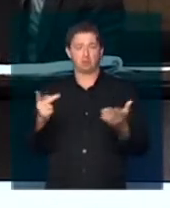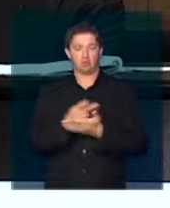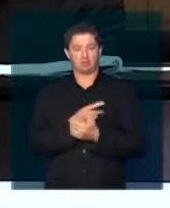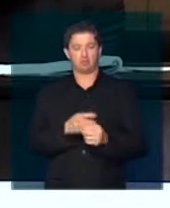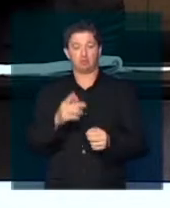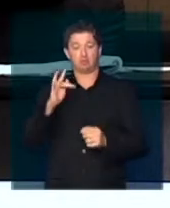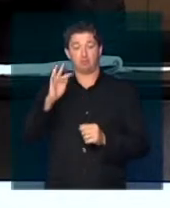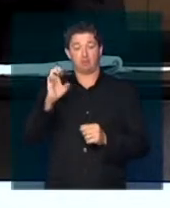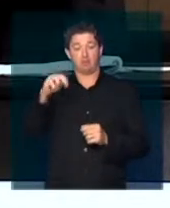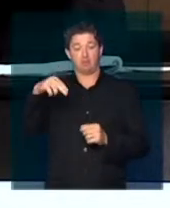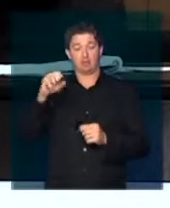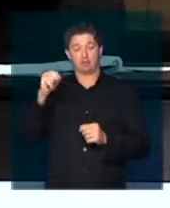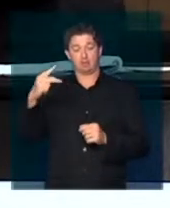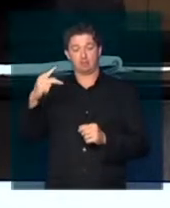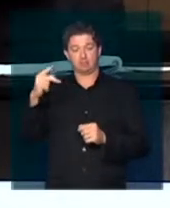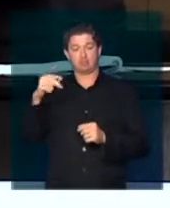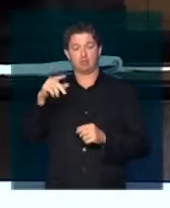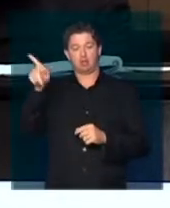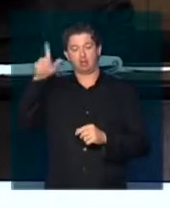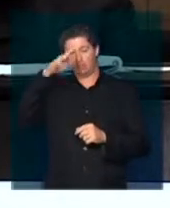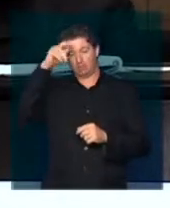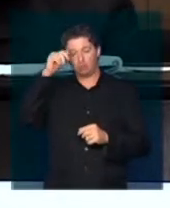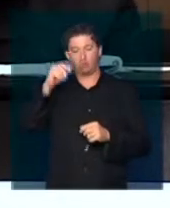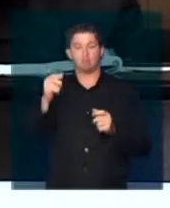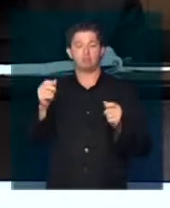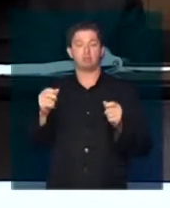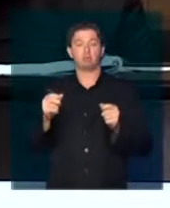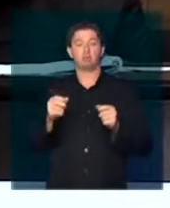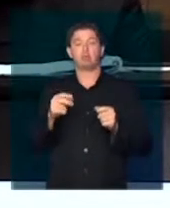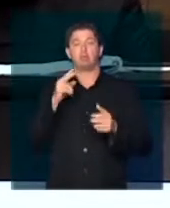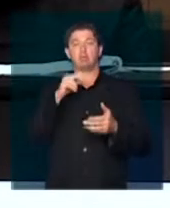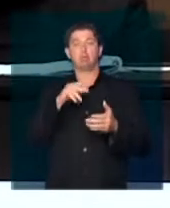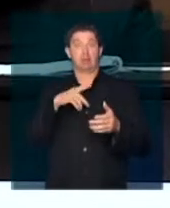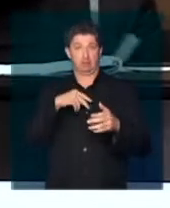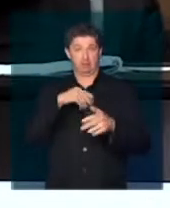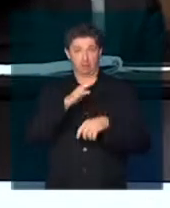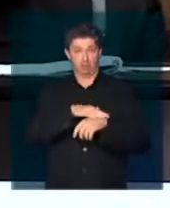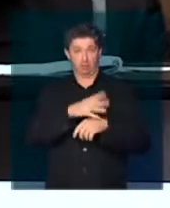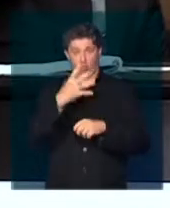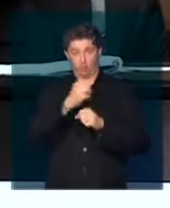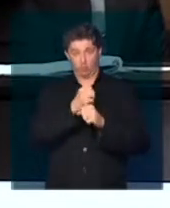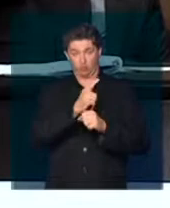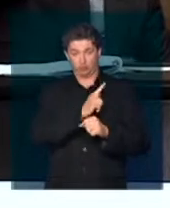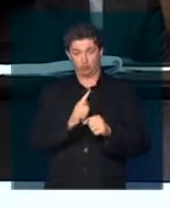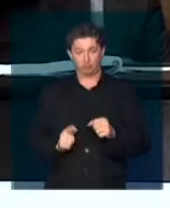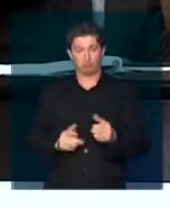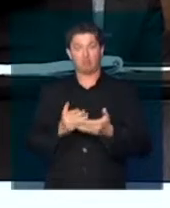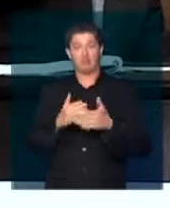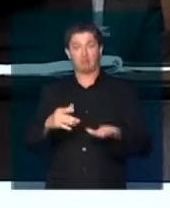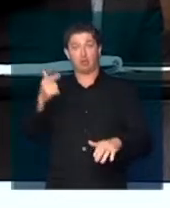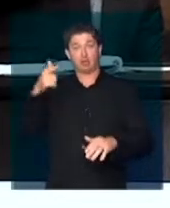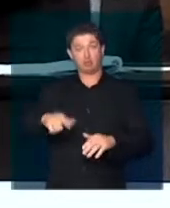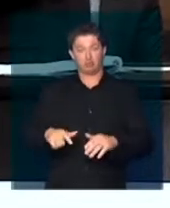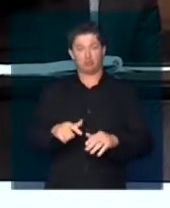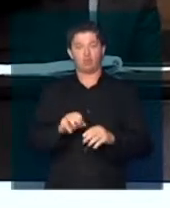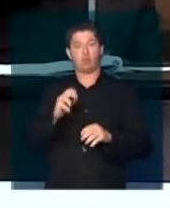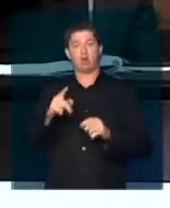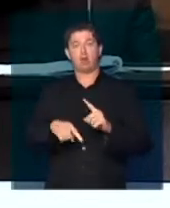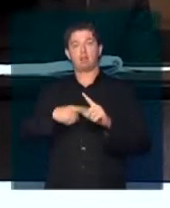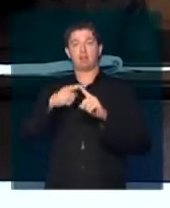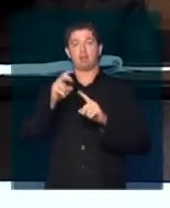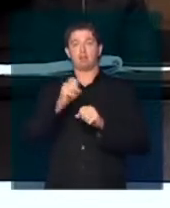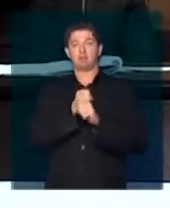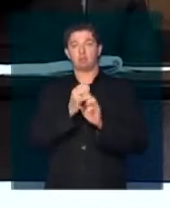da FENASP do Mato Grosso, gostaria de saber se o projeto contempla o período constitucional de 4 anos de governo, no sentido de acabar com a reeleição, ou ampliar para